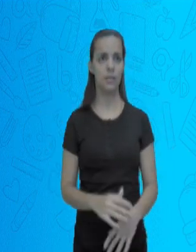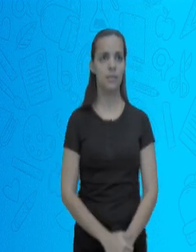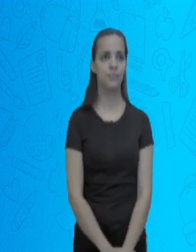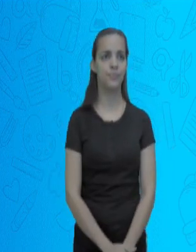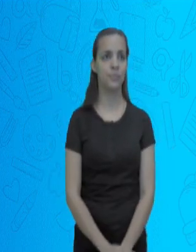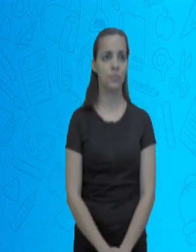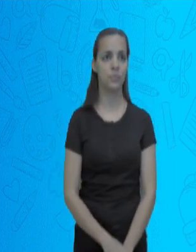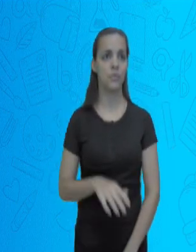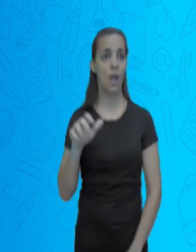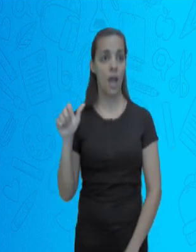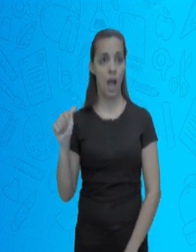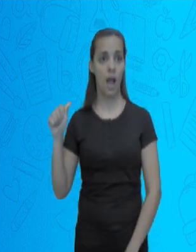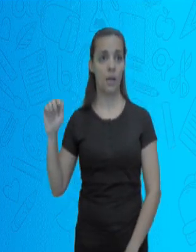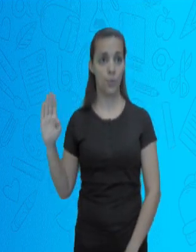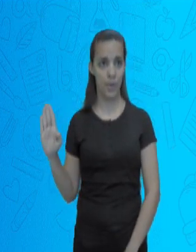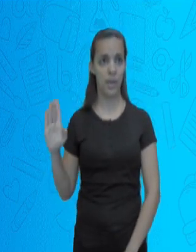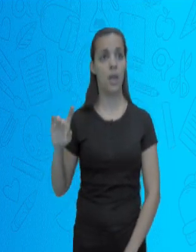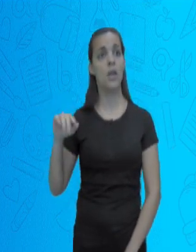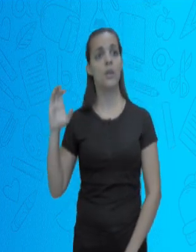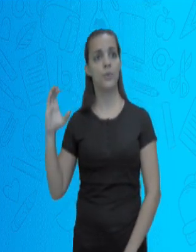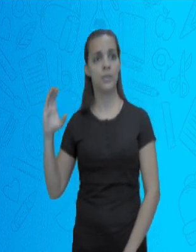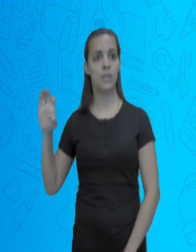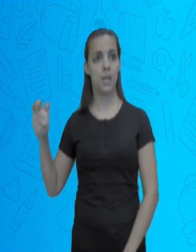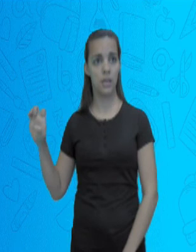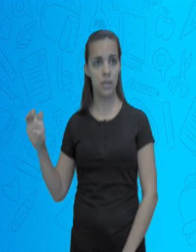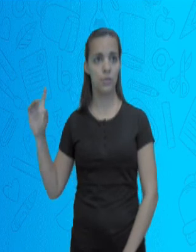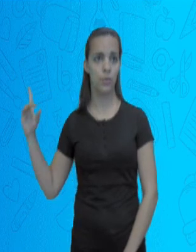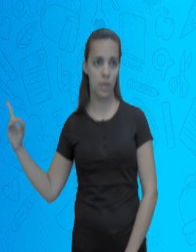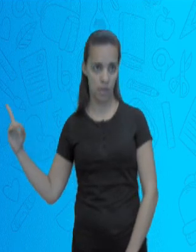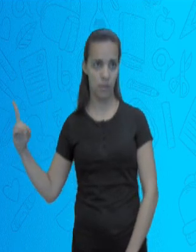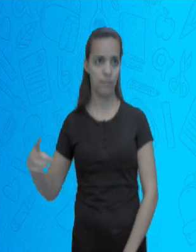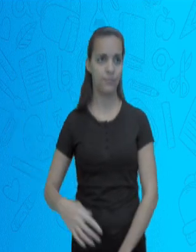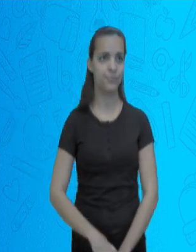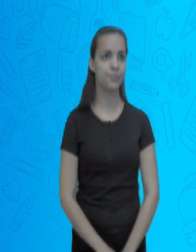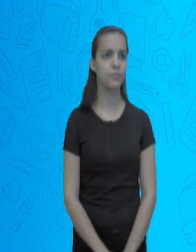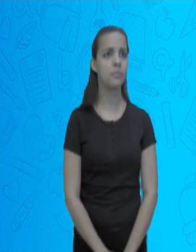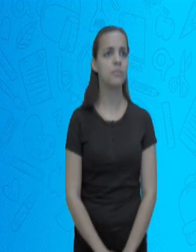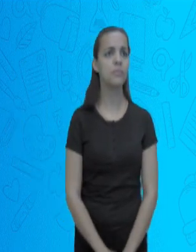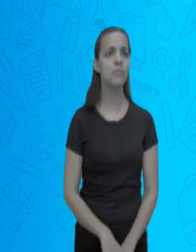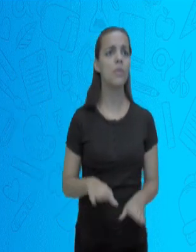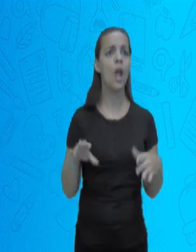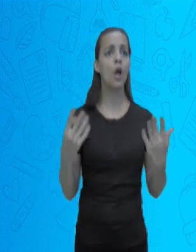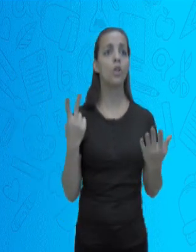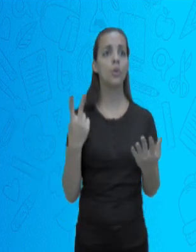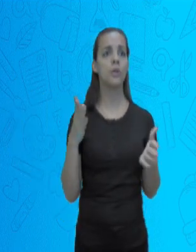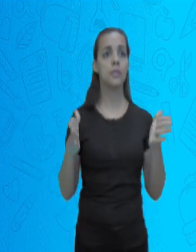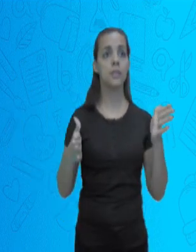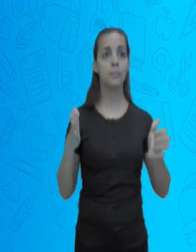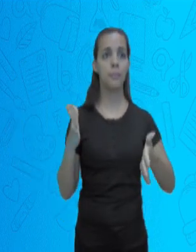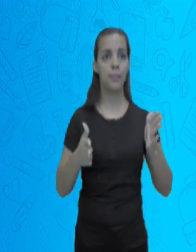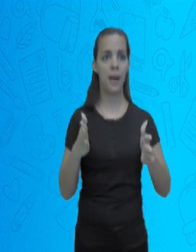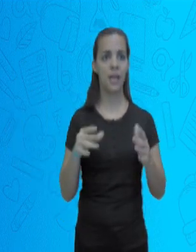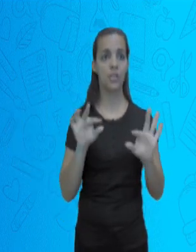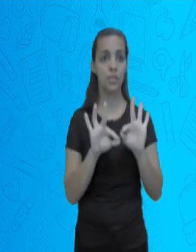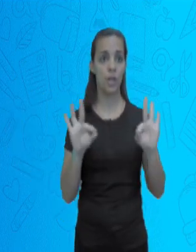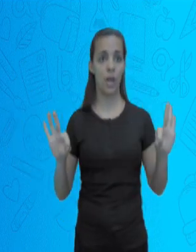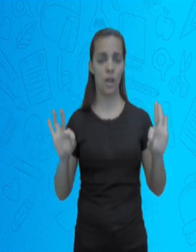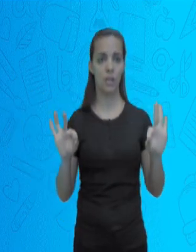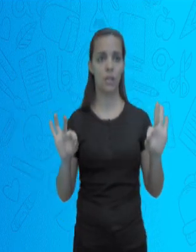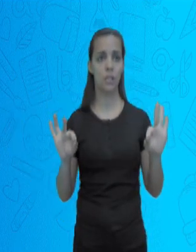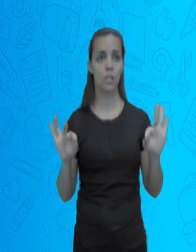e AB. Dois pares de retas concorrentes. Eu tenho